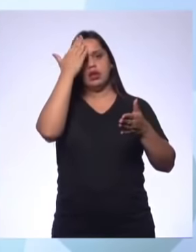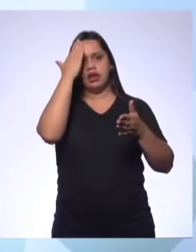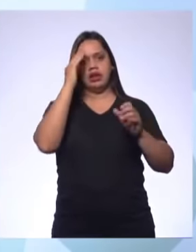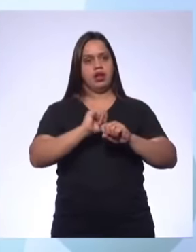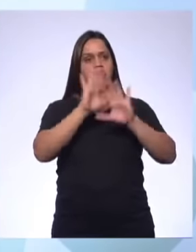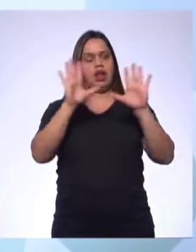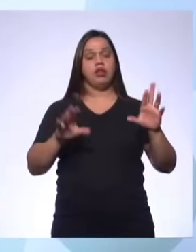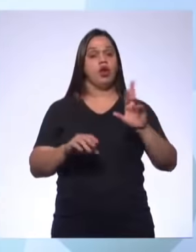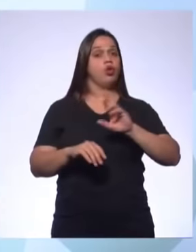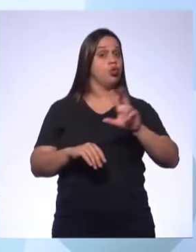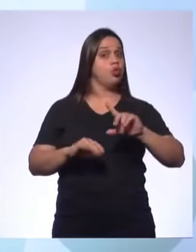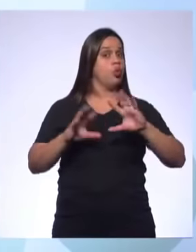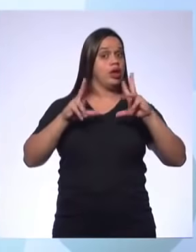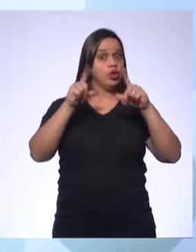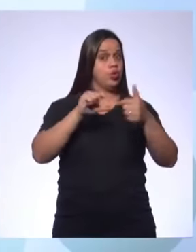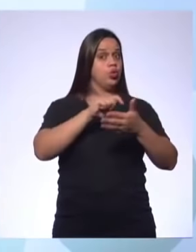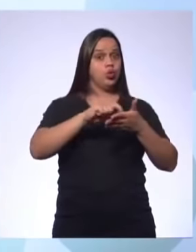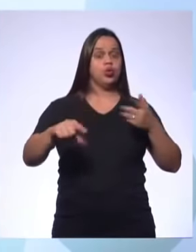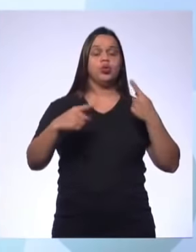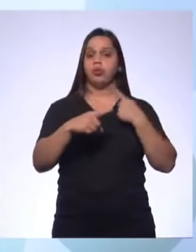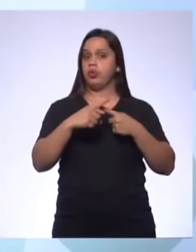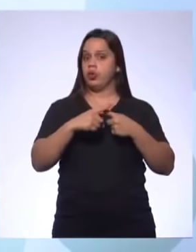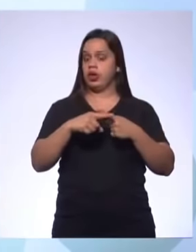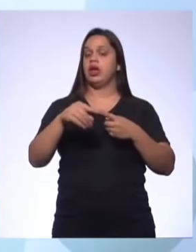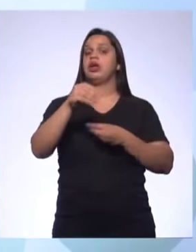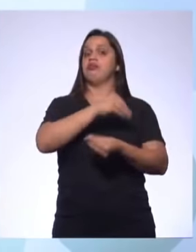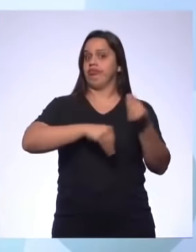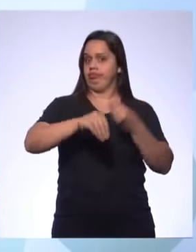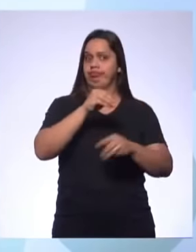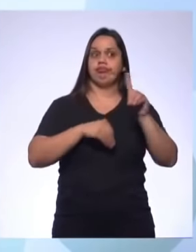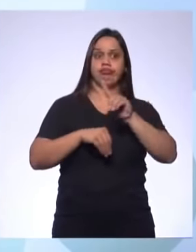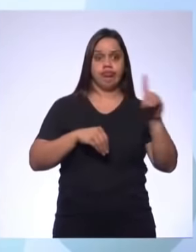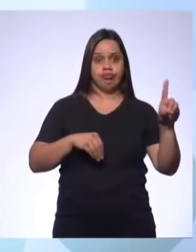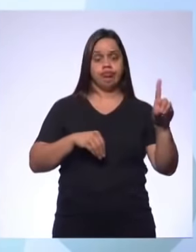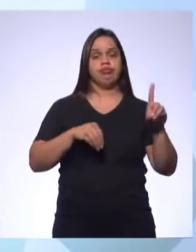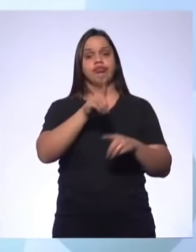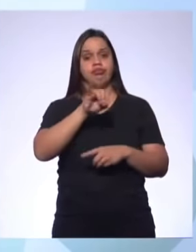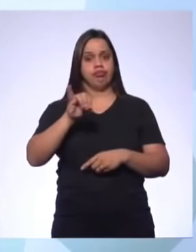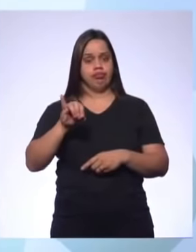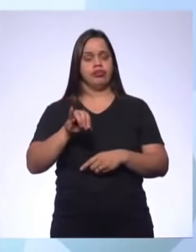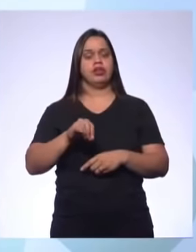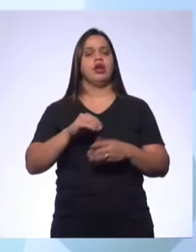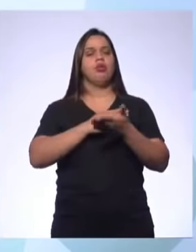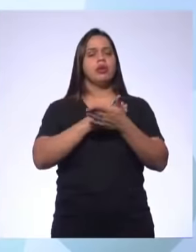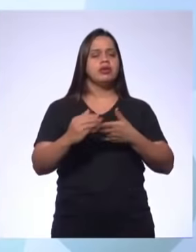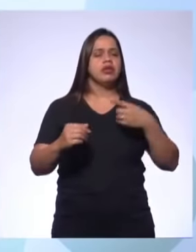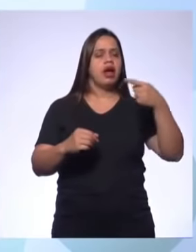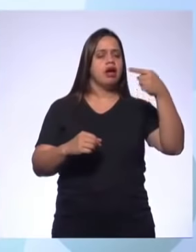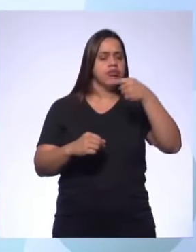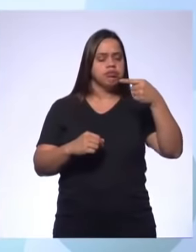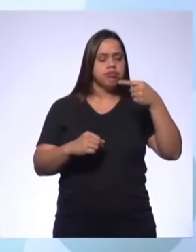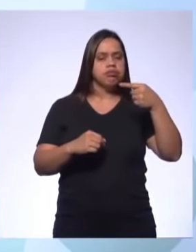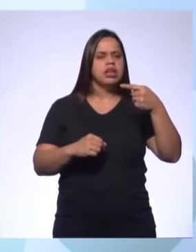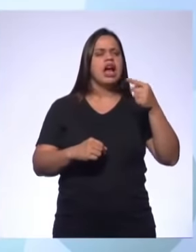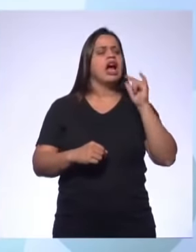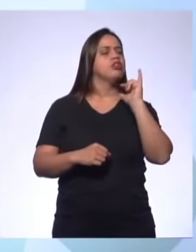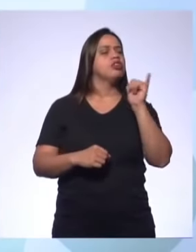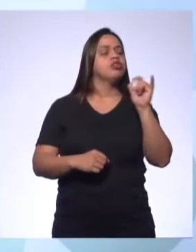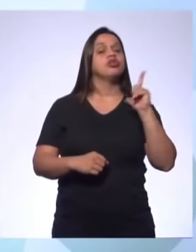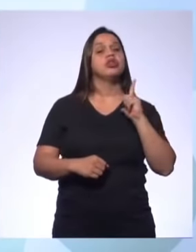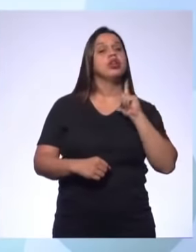não é todo ele não, porque ele se mistura aí o discurso. Então, é a partir dos dois pontinhos ali de travessão. Que tipo de discurso que eu tenho